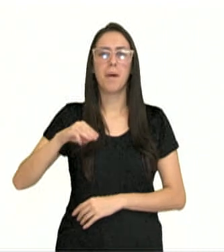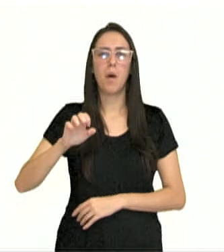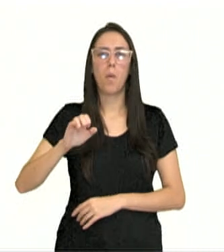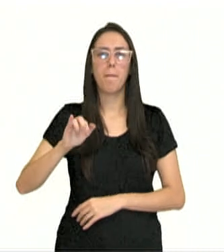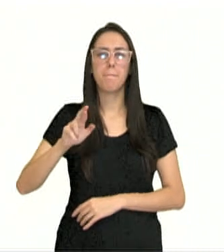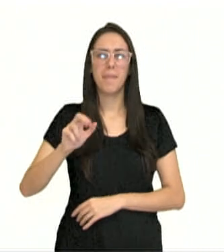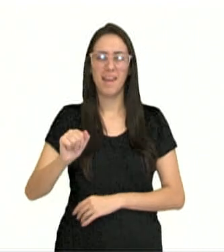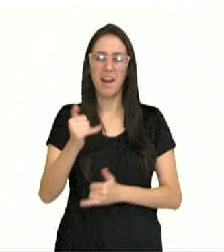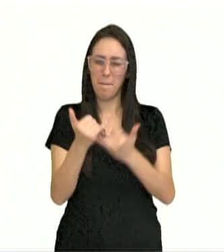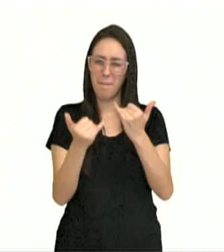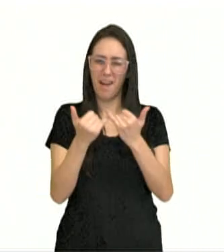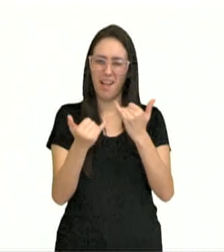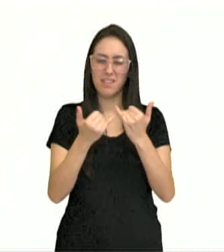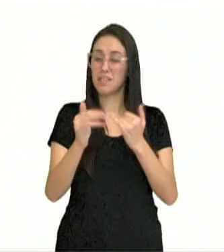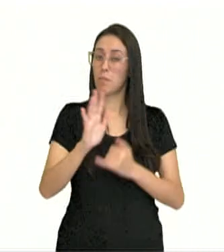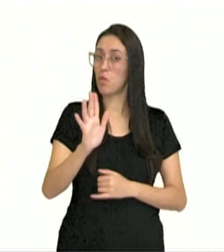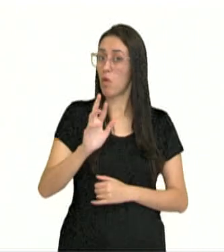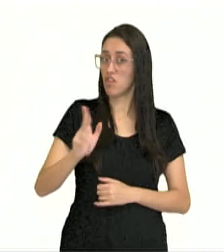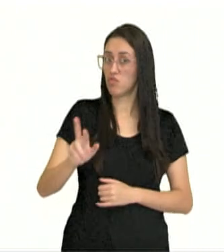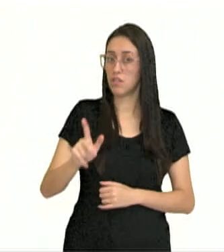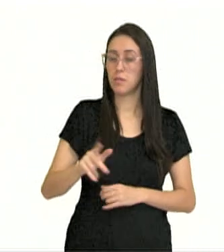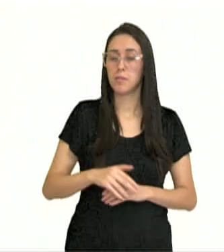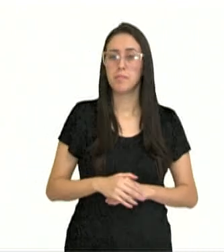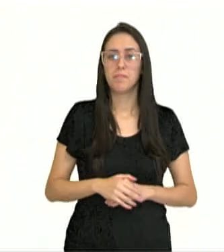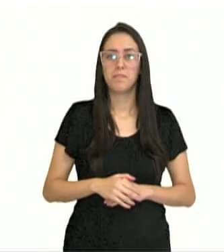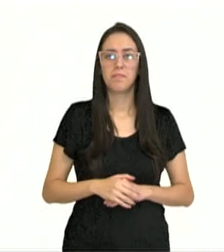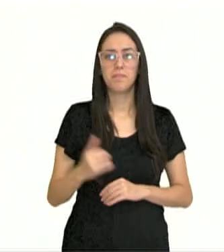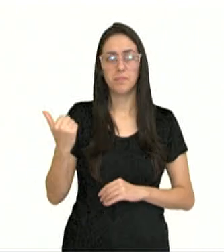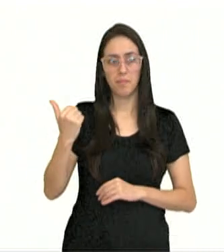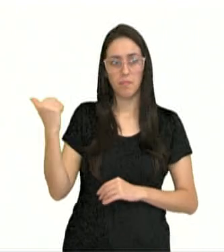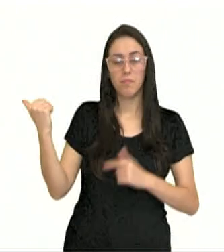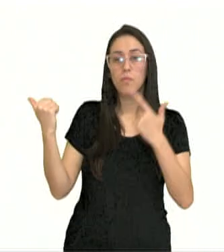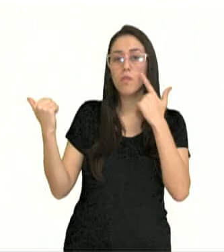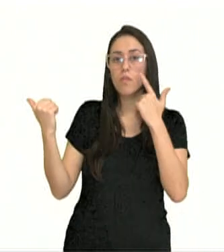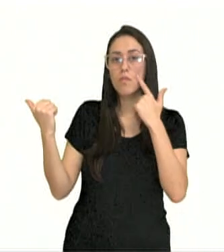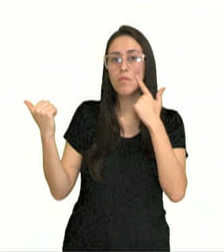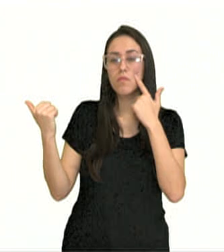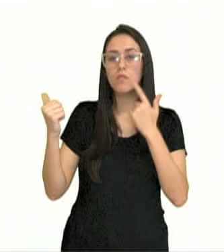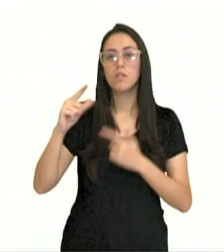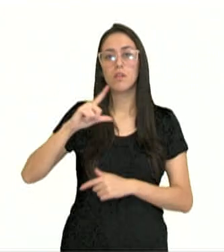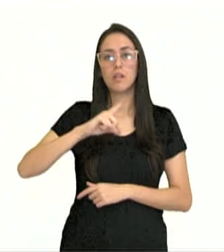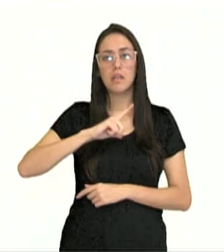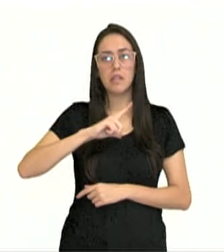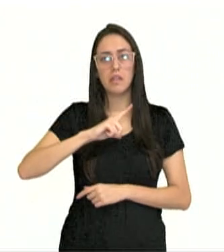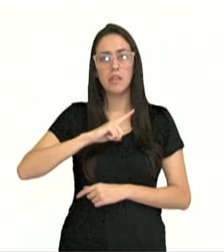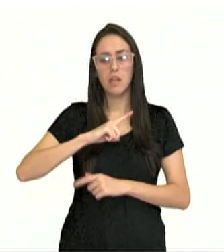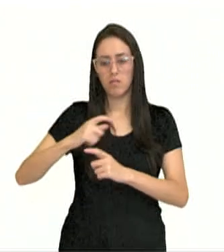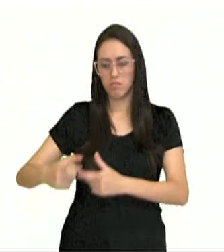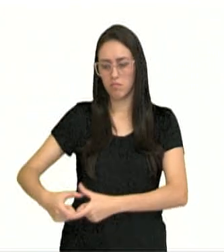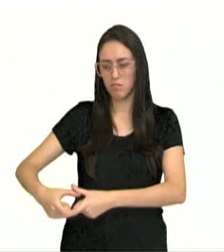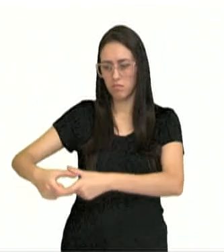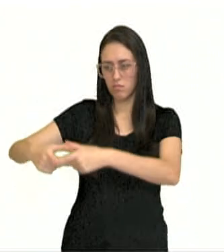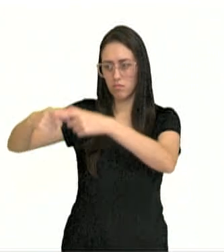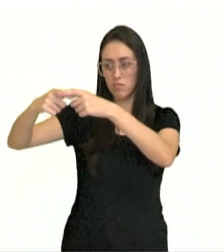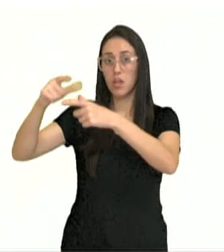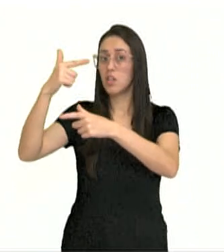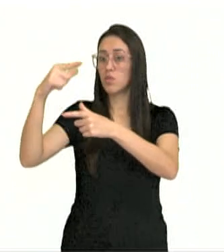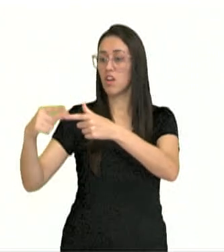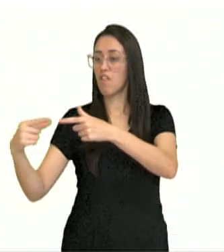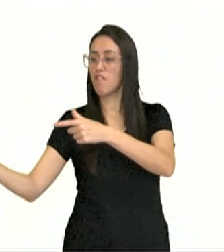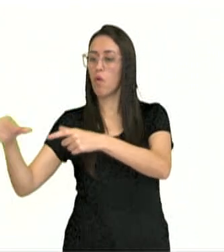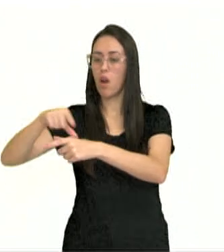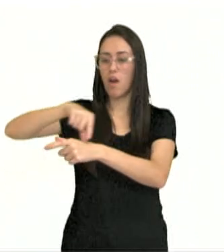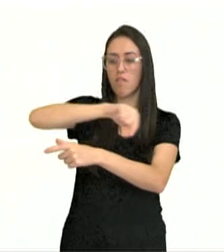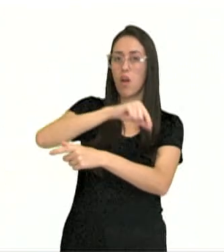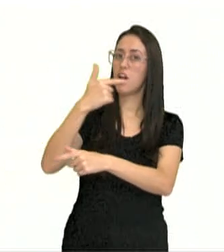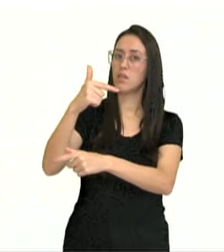olhada aqui? Olha essa espécie, a cica. Ao longo do seu caule não tem folhas, só tem no